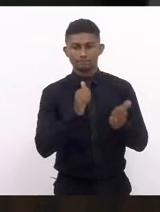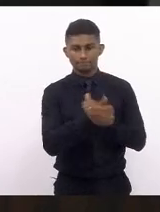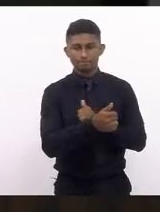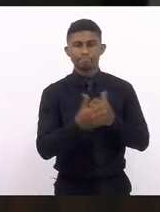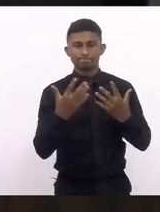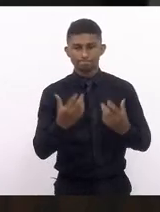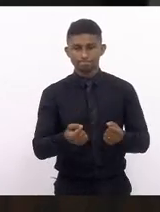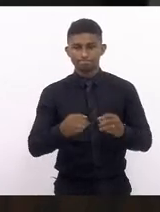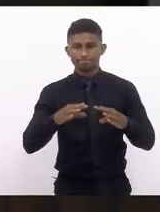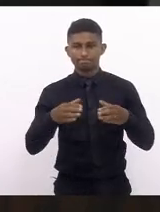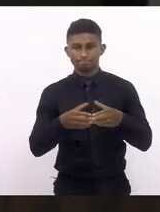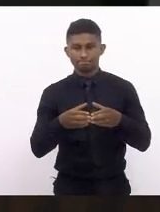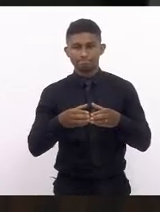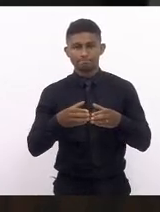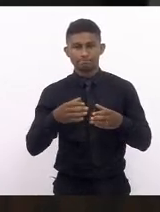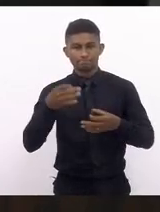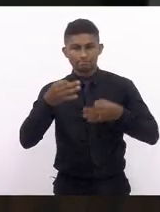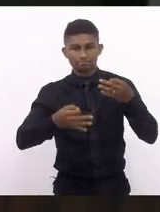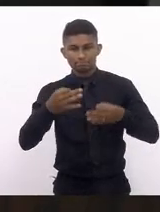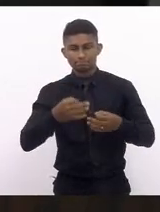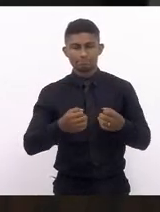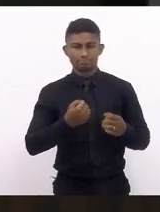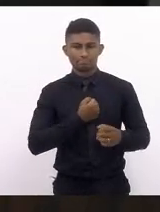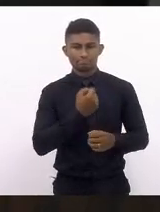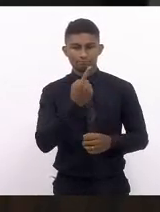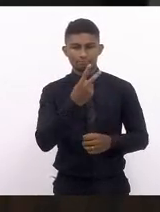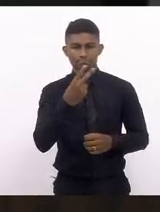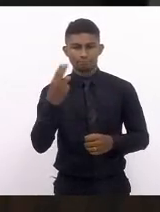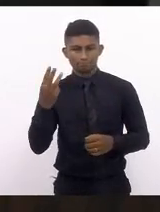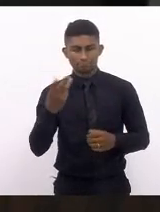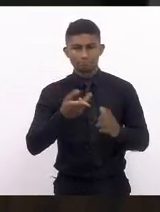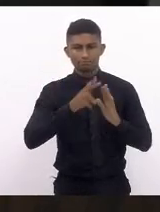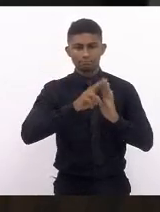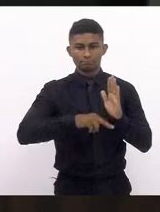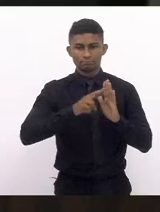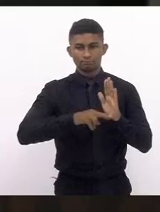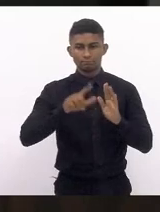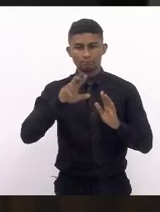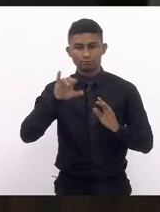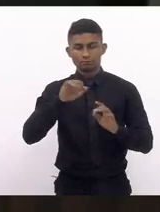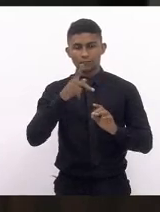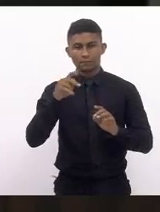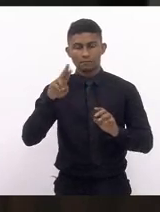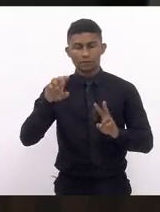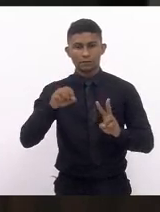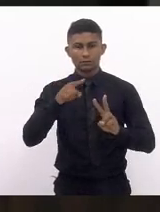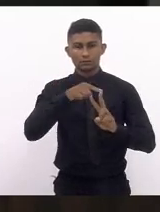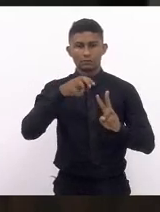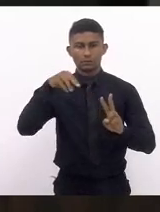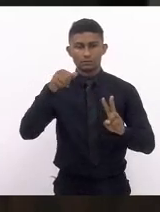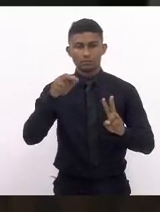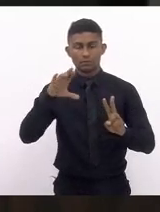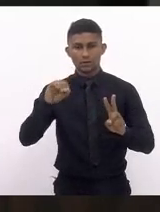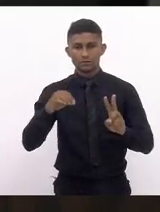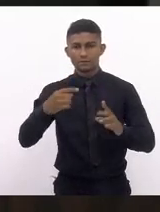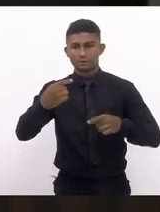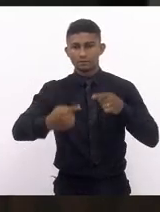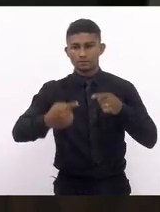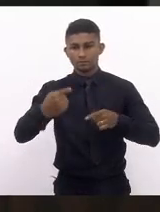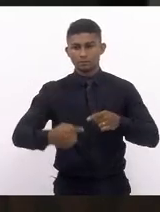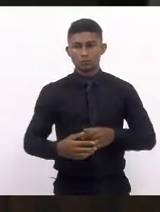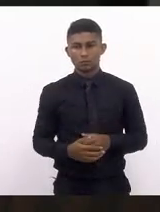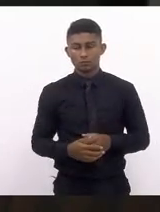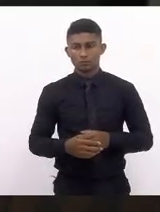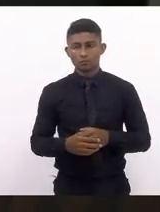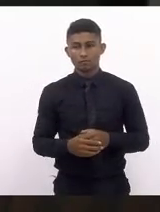favorável ao surgimento da comissão de coleção justiças ver um dois e três relatores dos Paulo e Paulo máximo a ser danniel librelon discussão